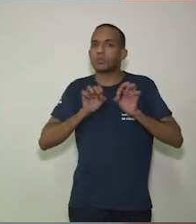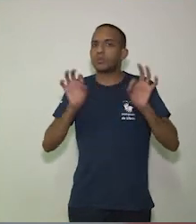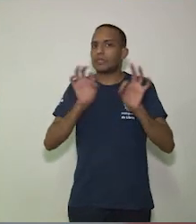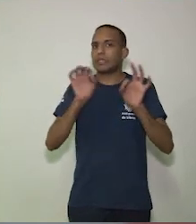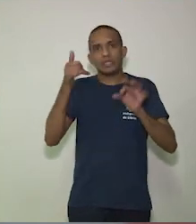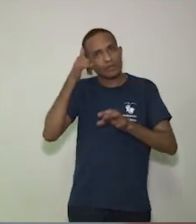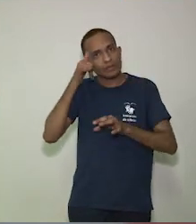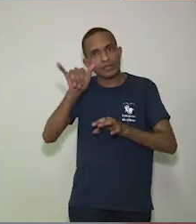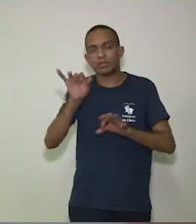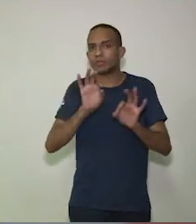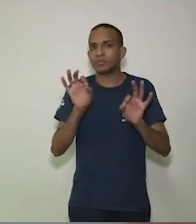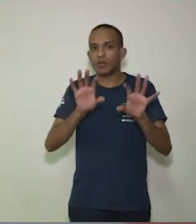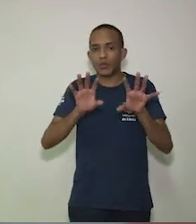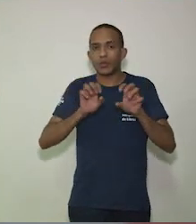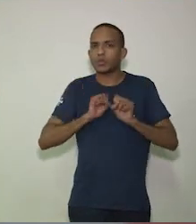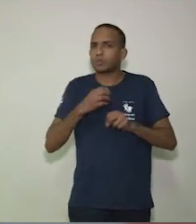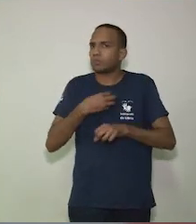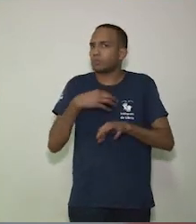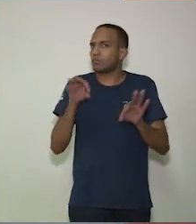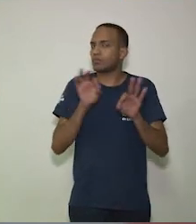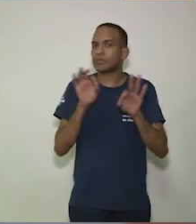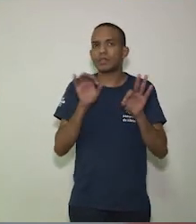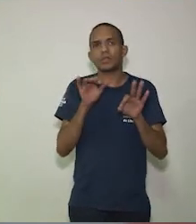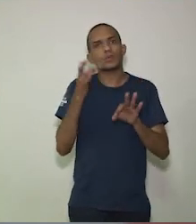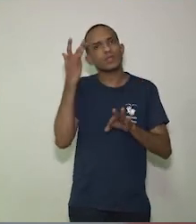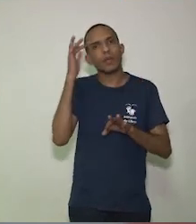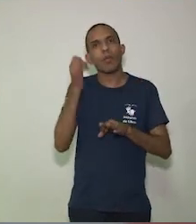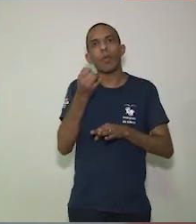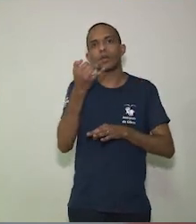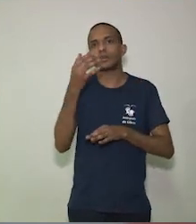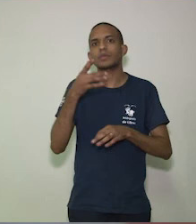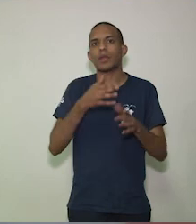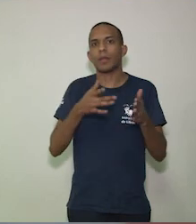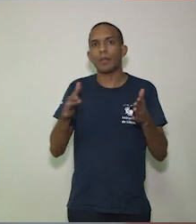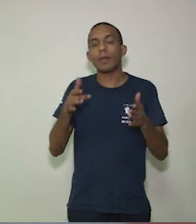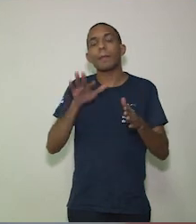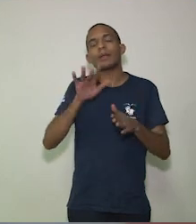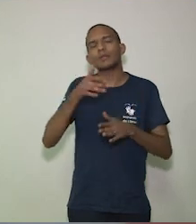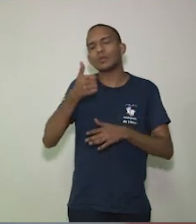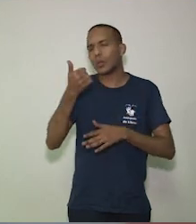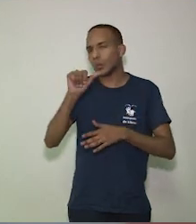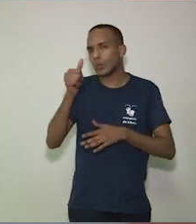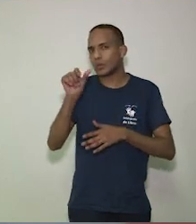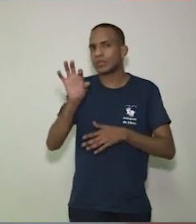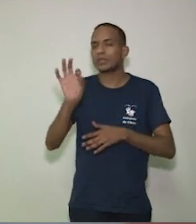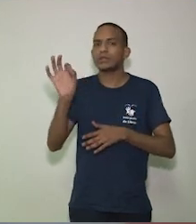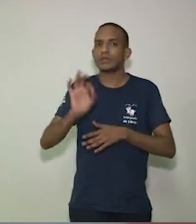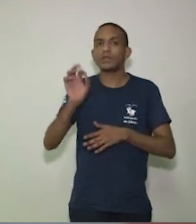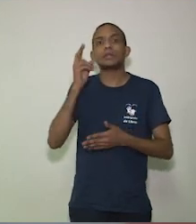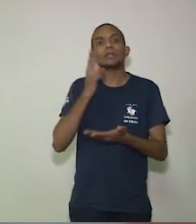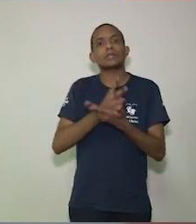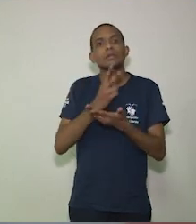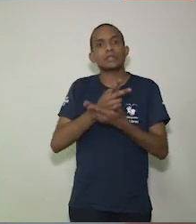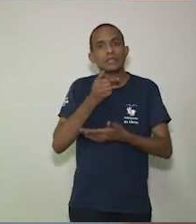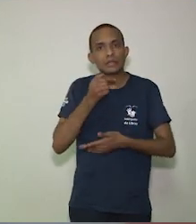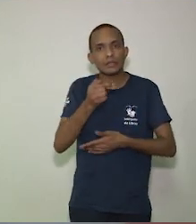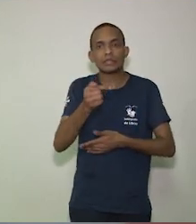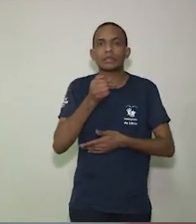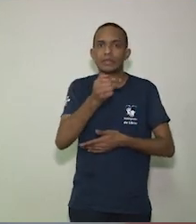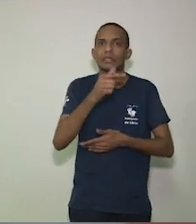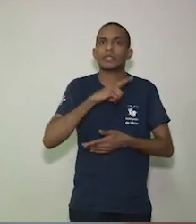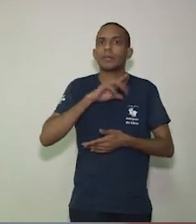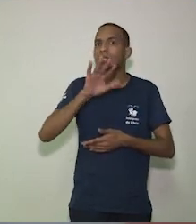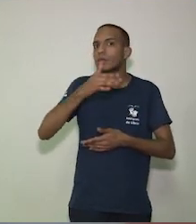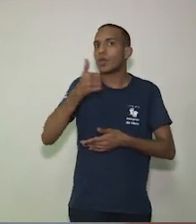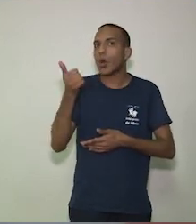há como afirmar de que, porque o índice de prevalência é na faixa de 11%, então toda semana tem 11% das